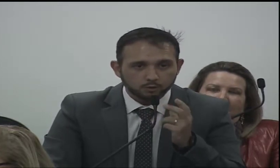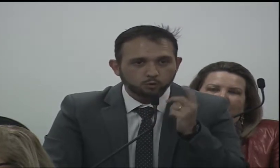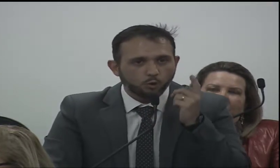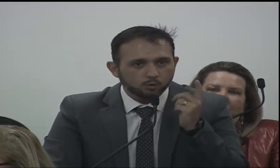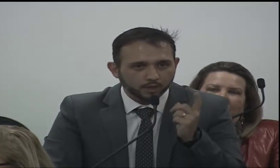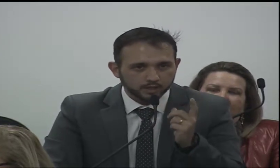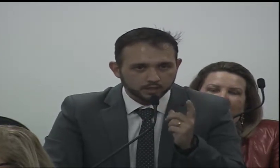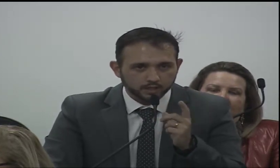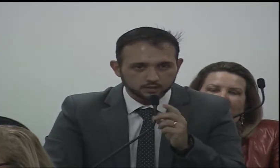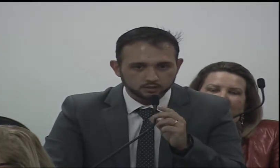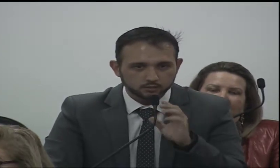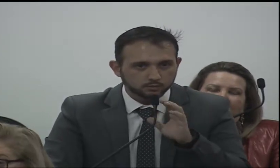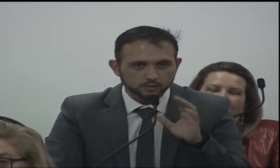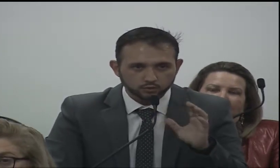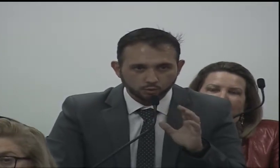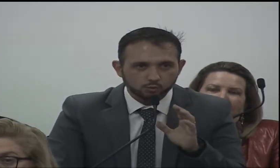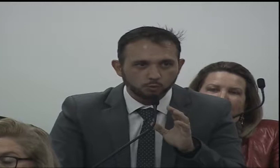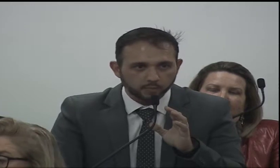qualidade